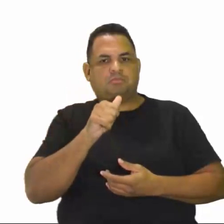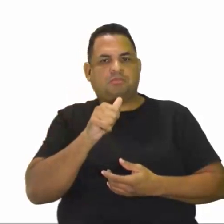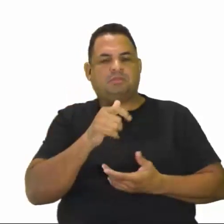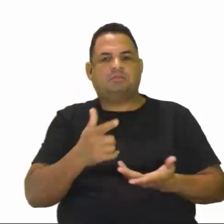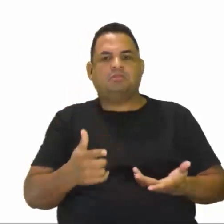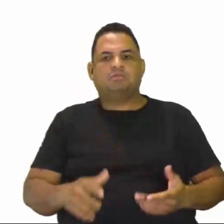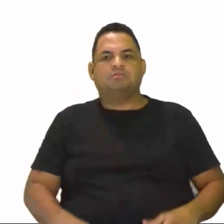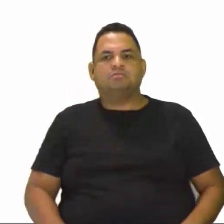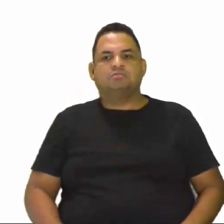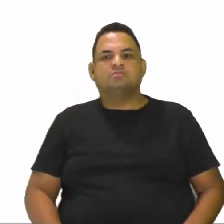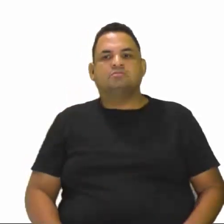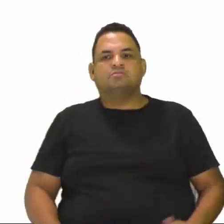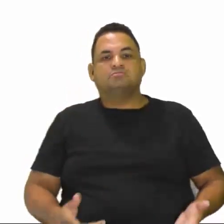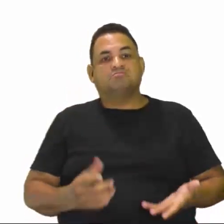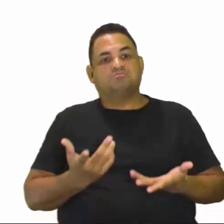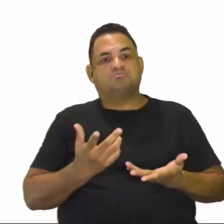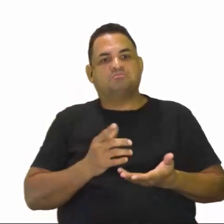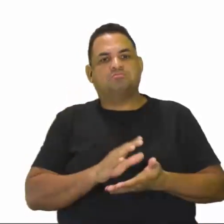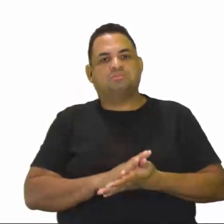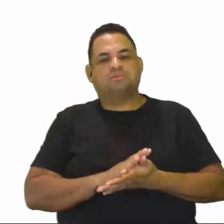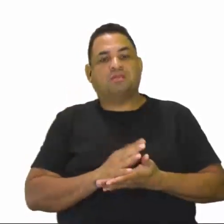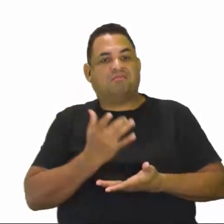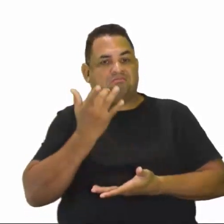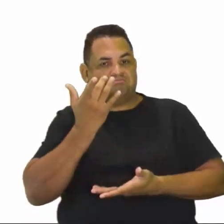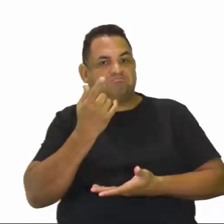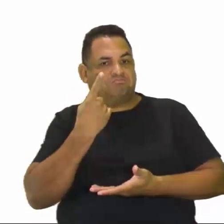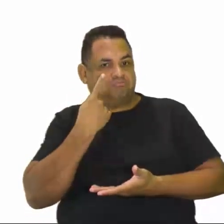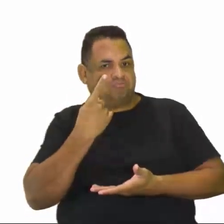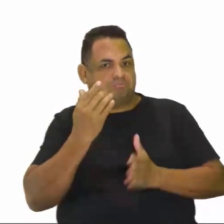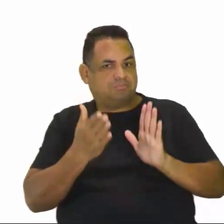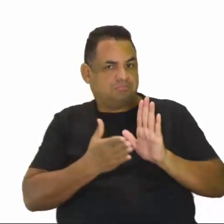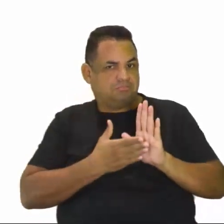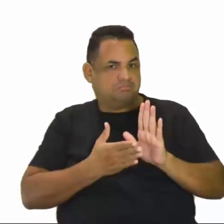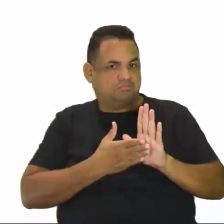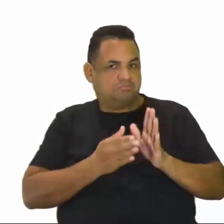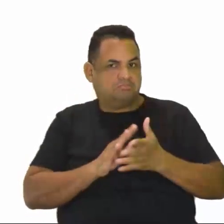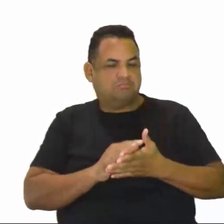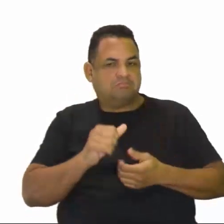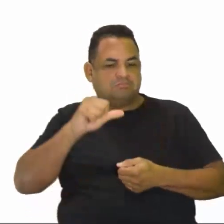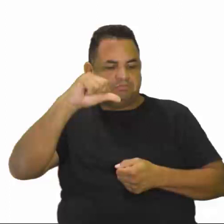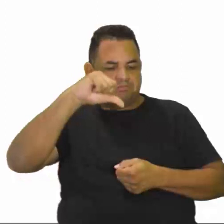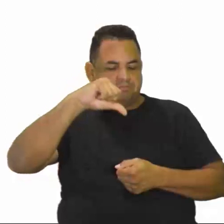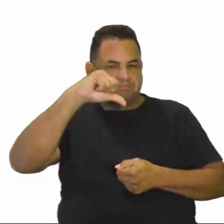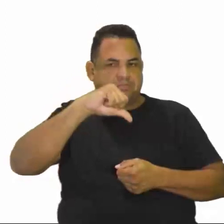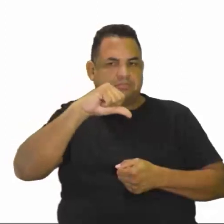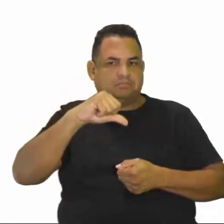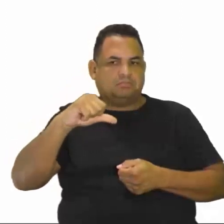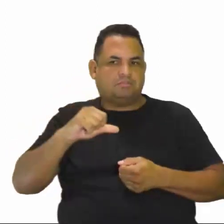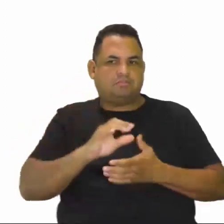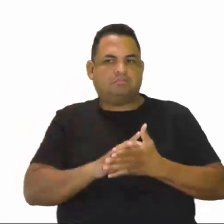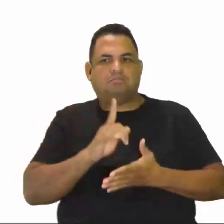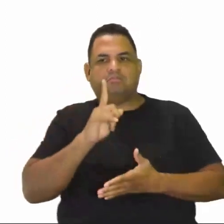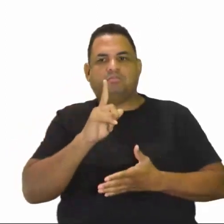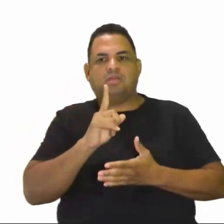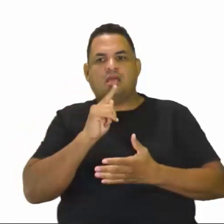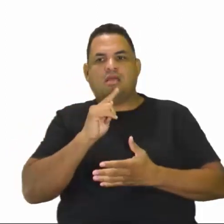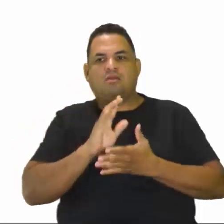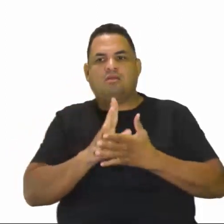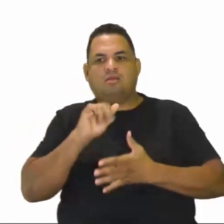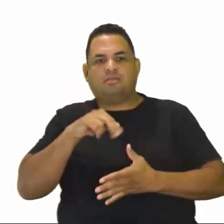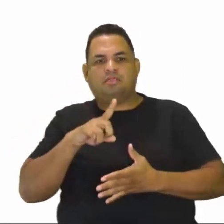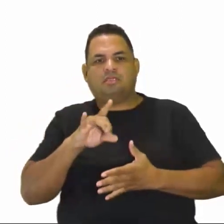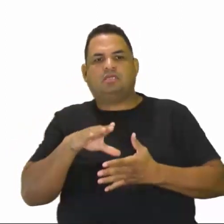Tal fraude pode ser facilmente comprovada pingando-se na água